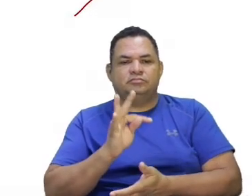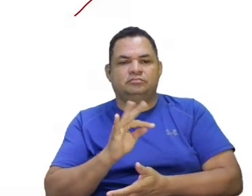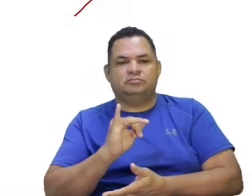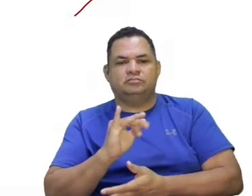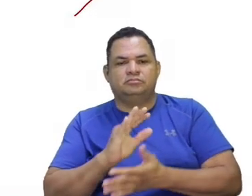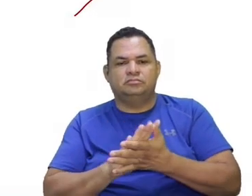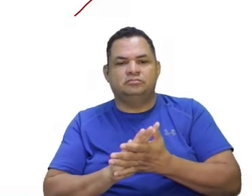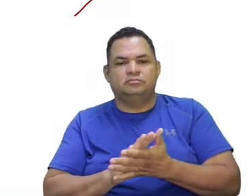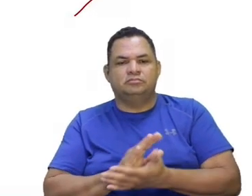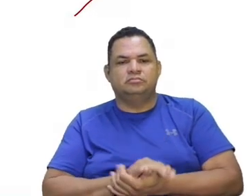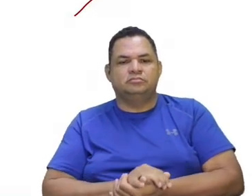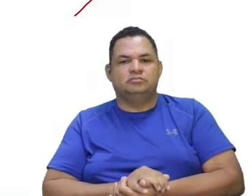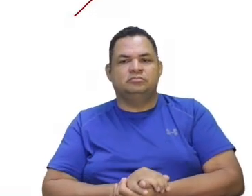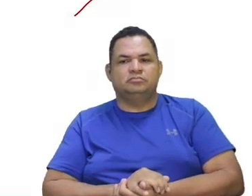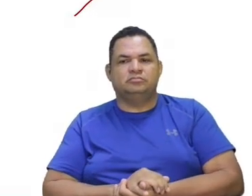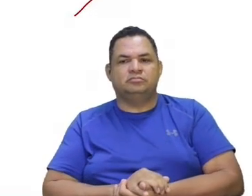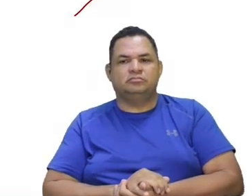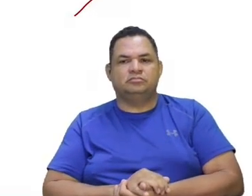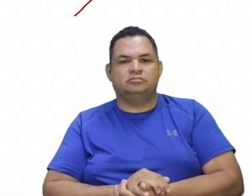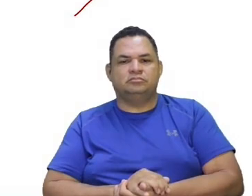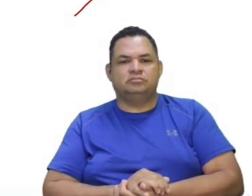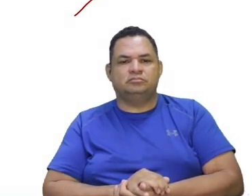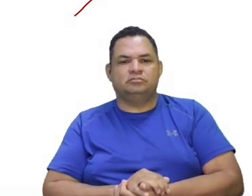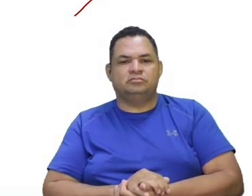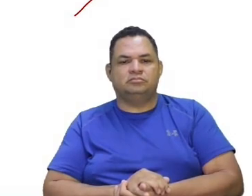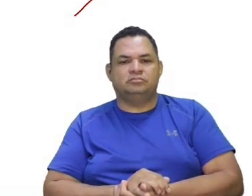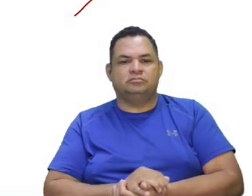para o nosso íon? Vai ficar